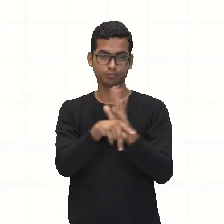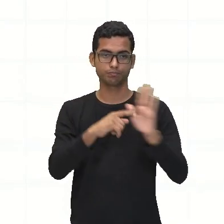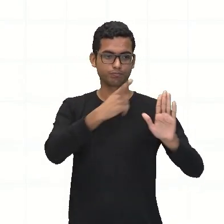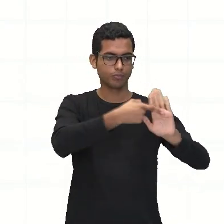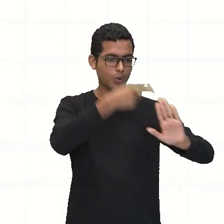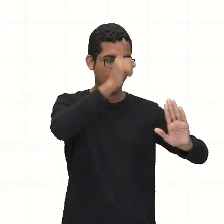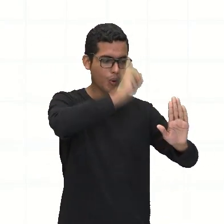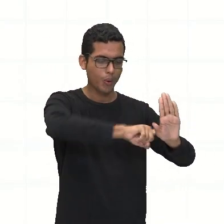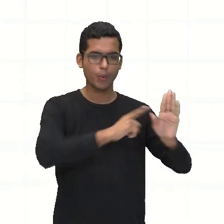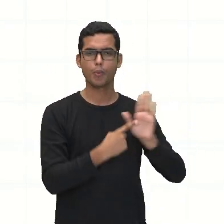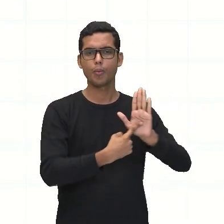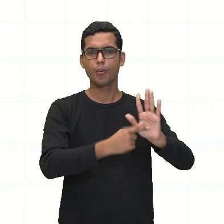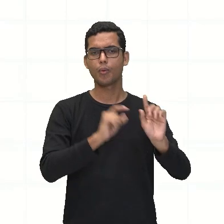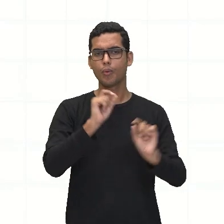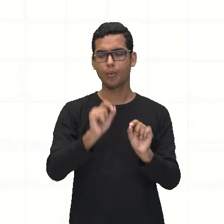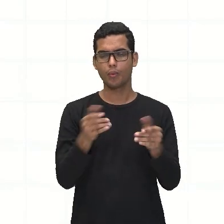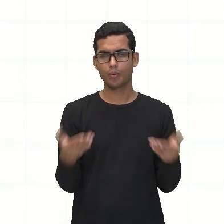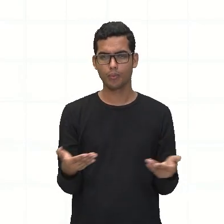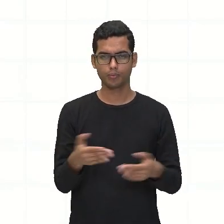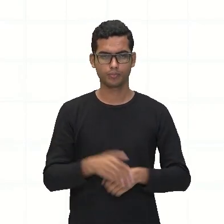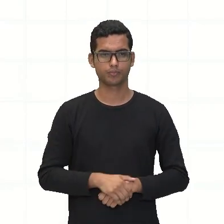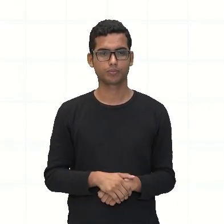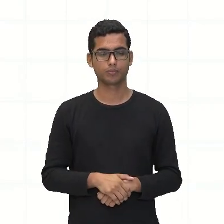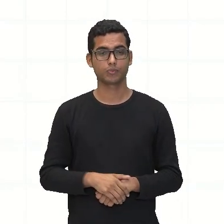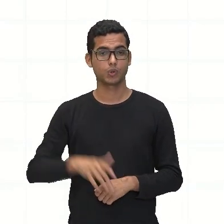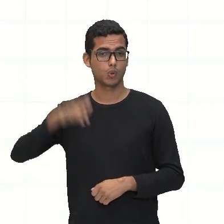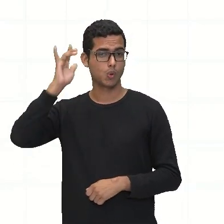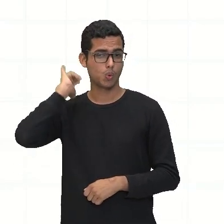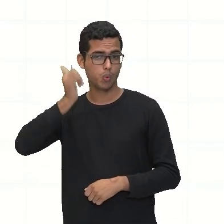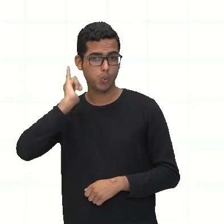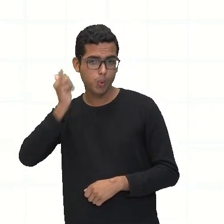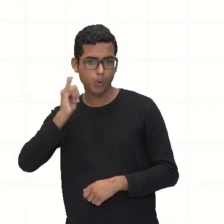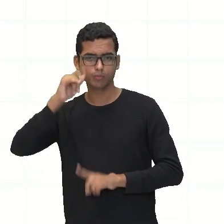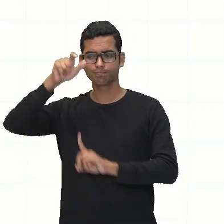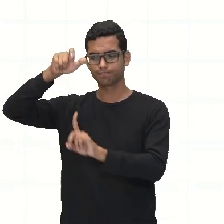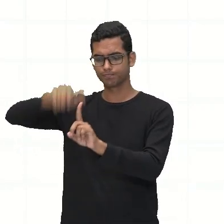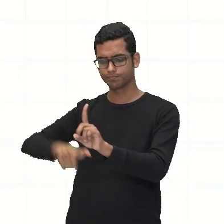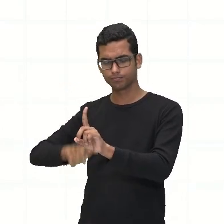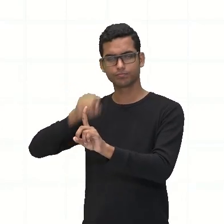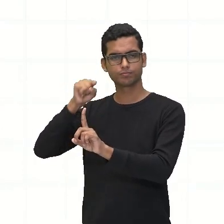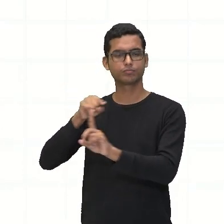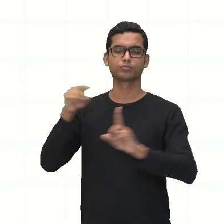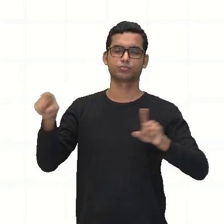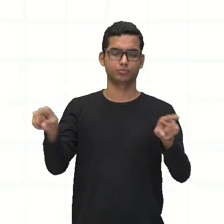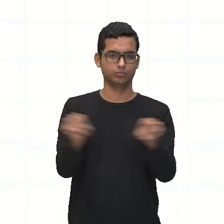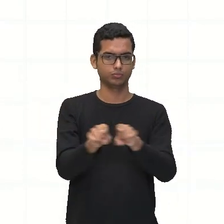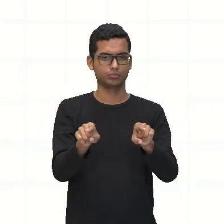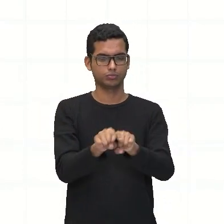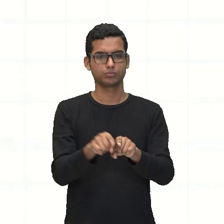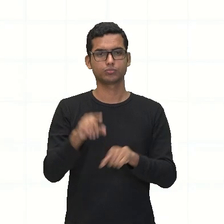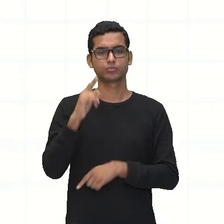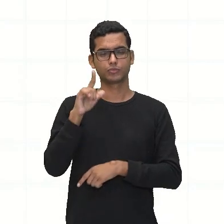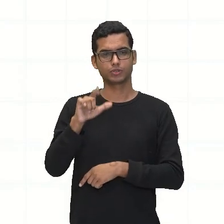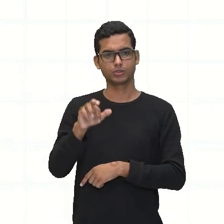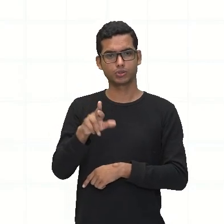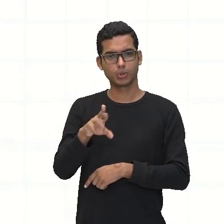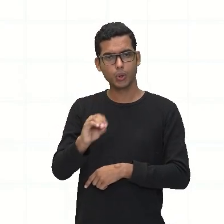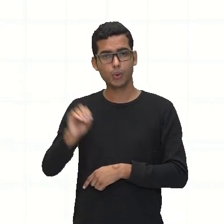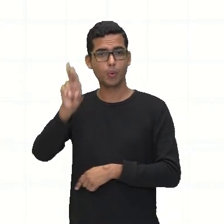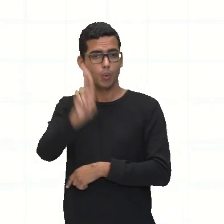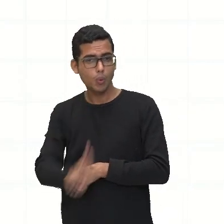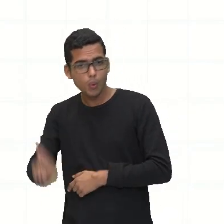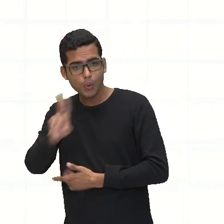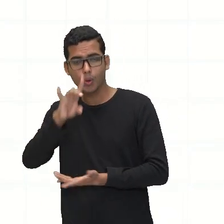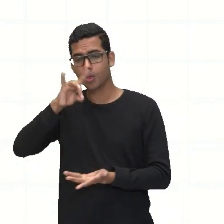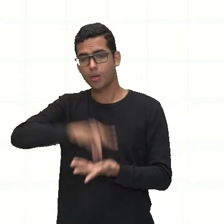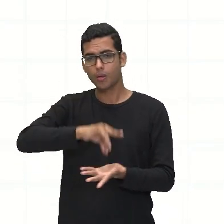consiste exatamente em o narrador, o eu poético, o eu lírico, utilizar,